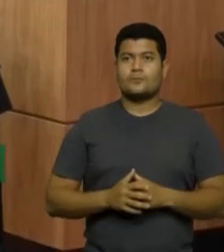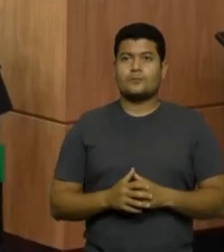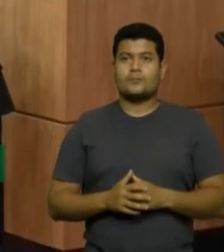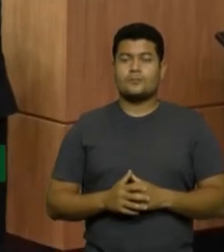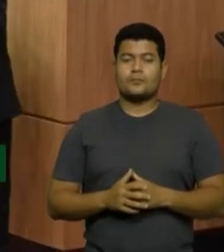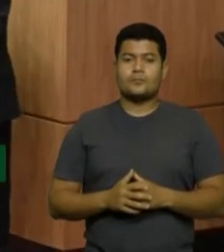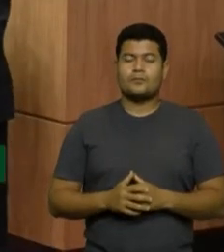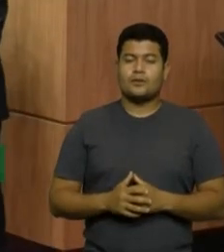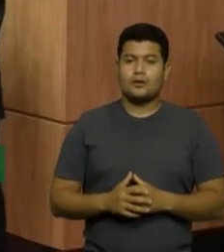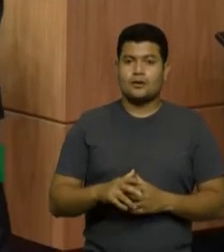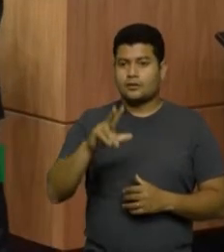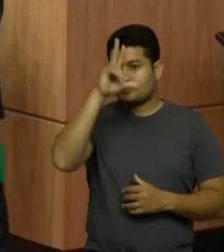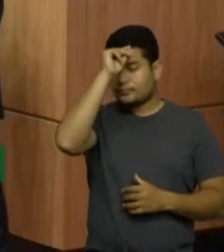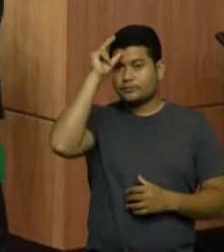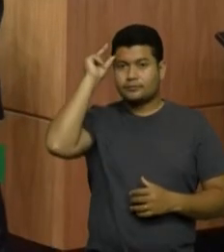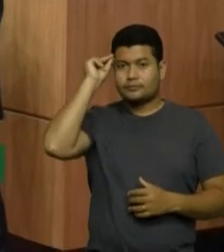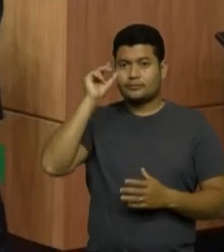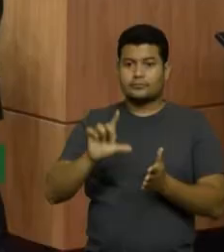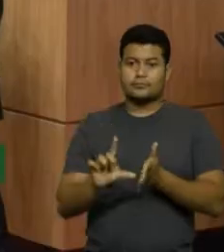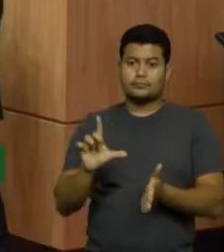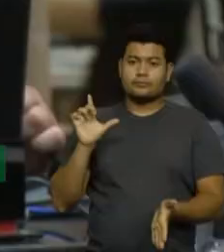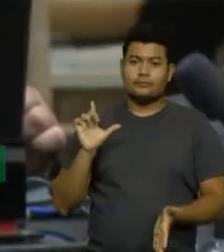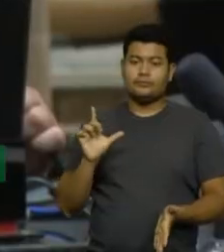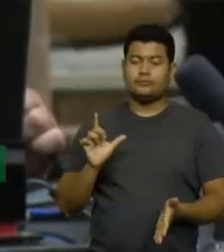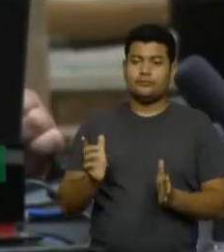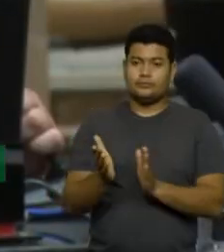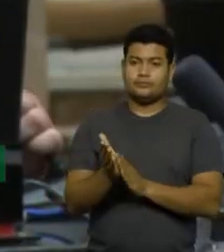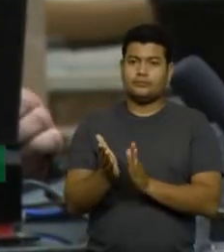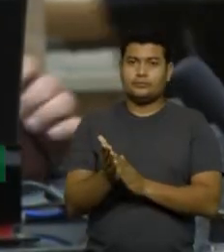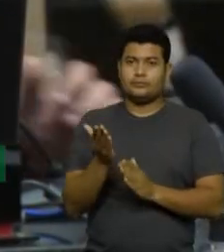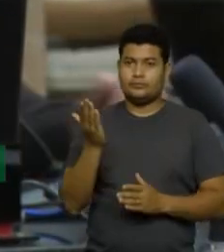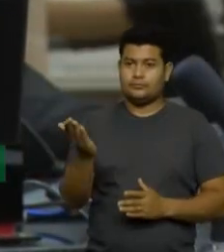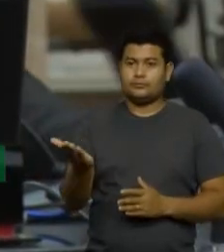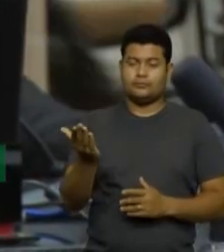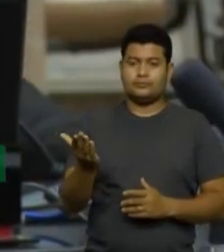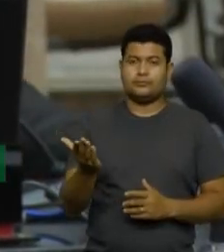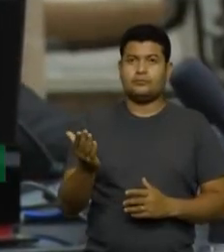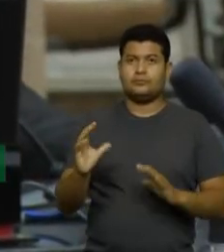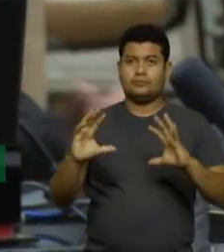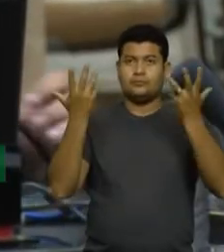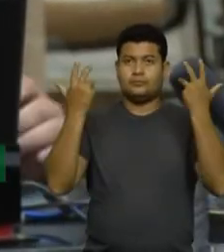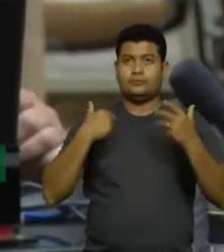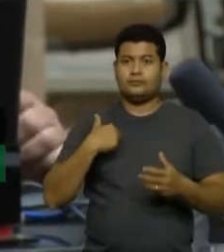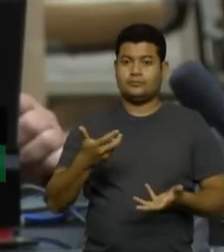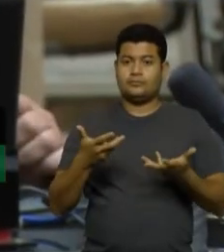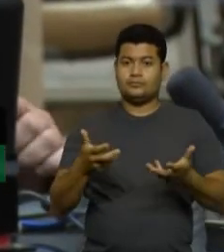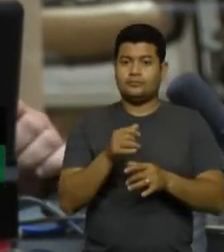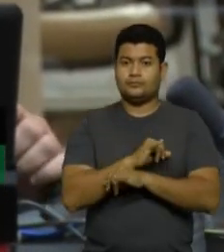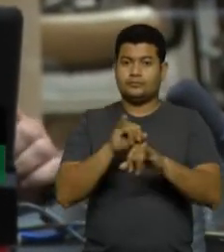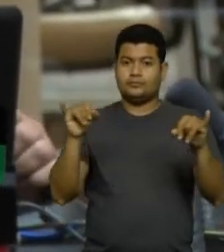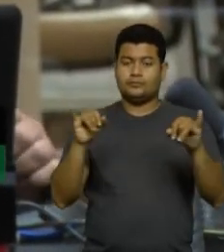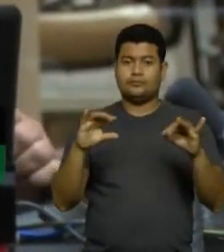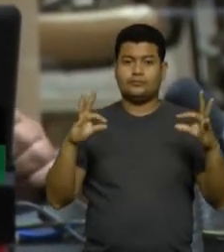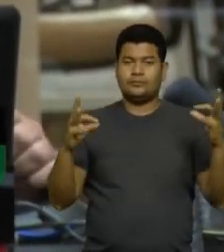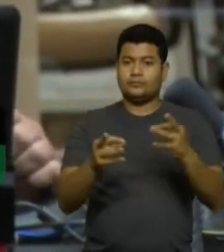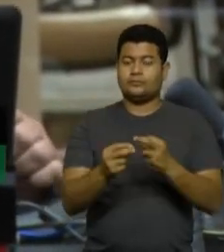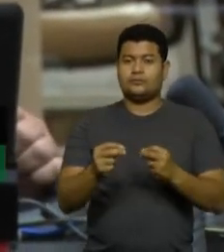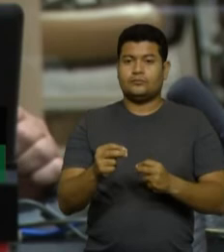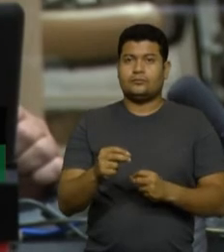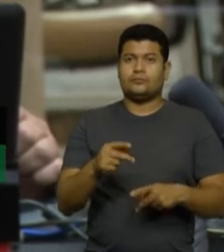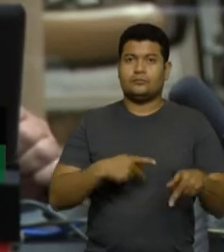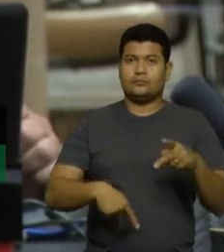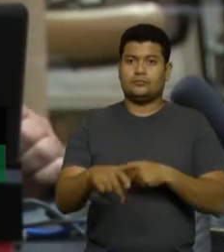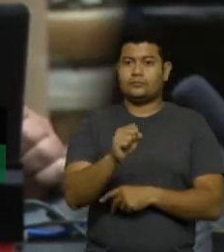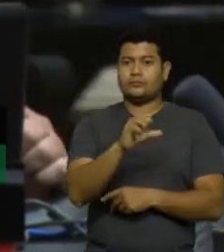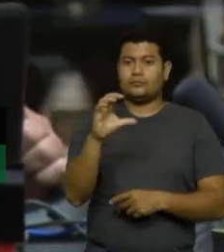Prefeito, antes de parabenizar o senhor pela festa, eu quero transmitir em nome de todos os catarinenses, e eu não